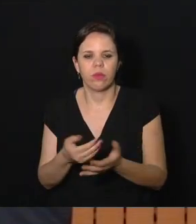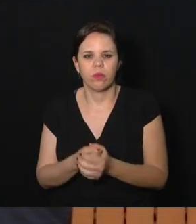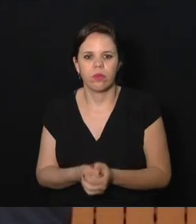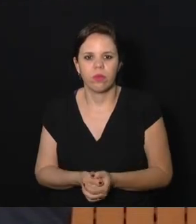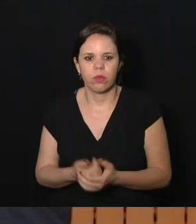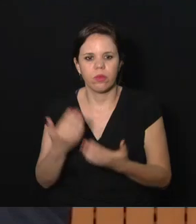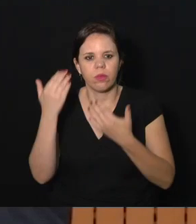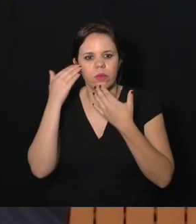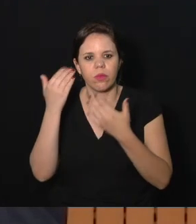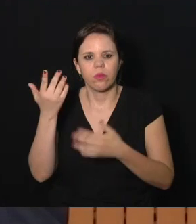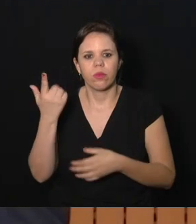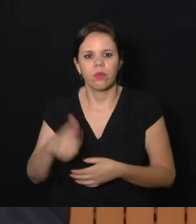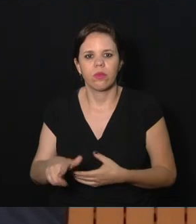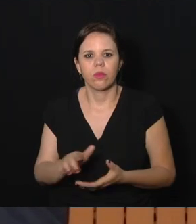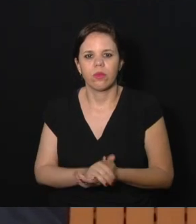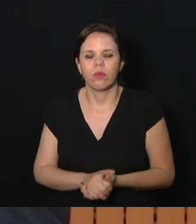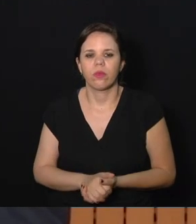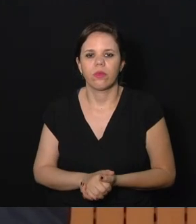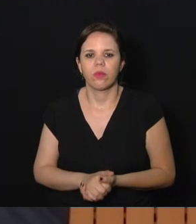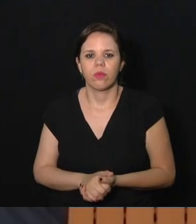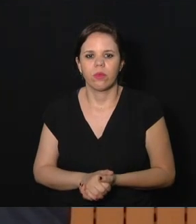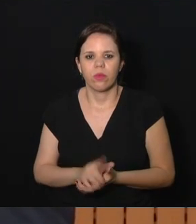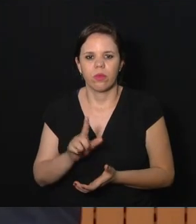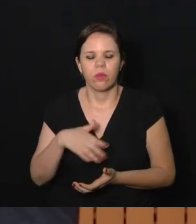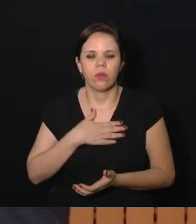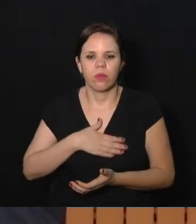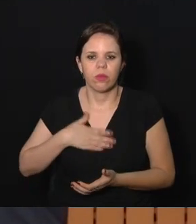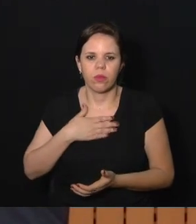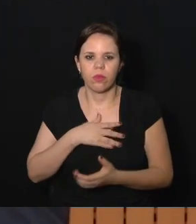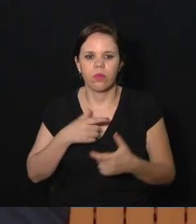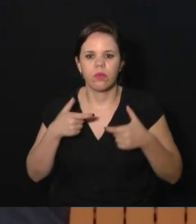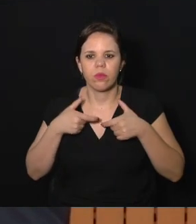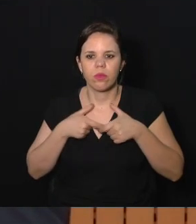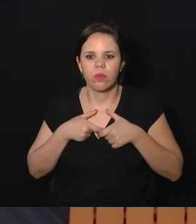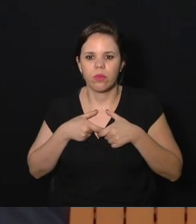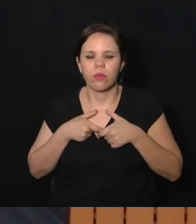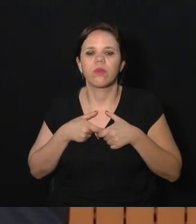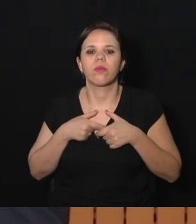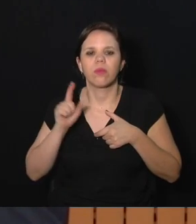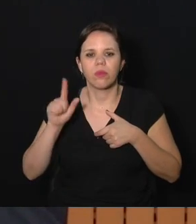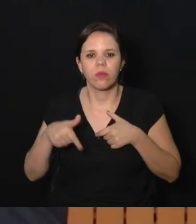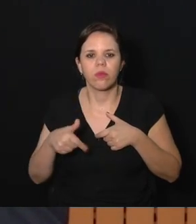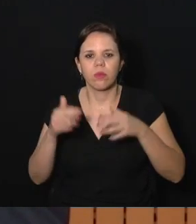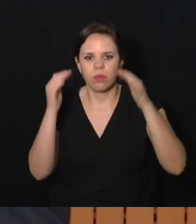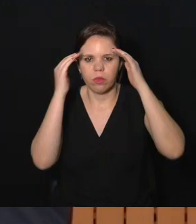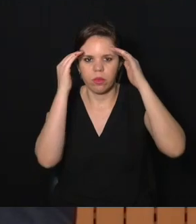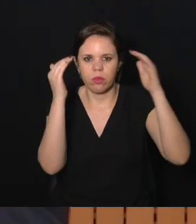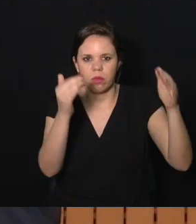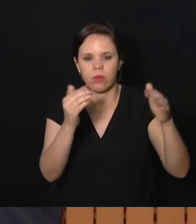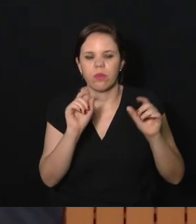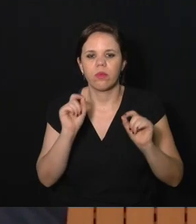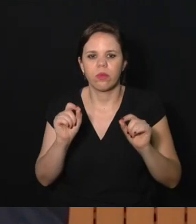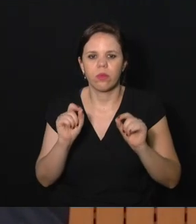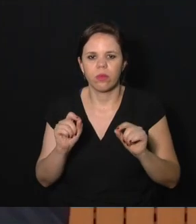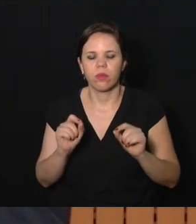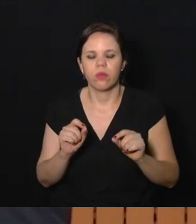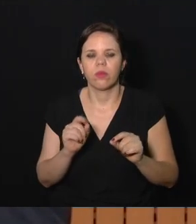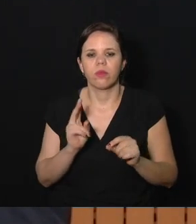e agradeço mais uma vez. É gratificante essa medalha, realmente uma honraria a quem se